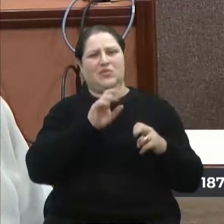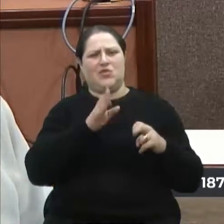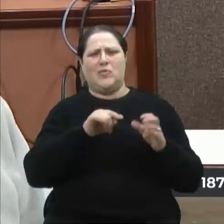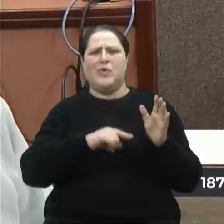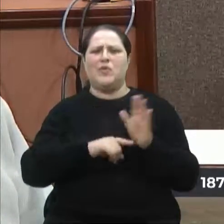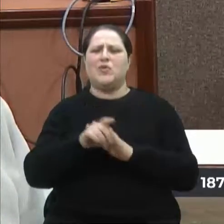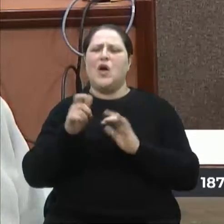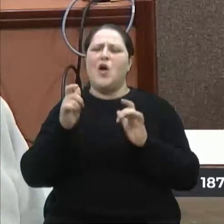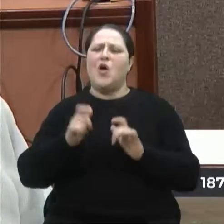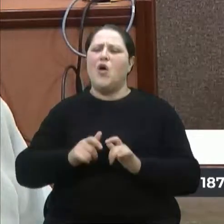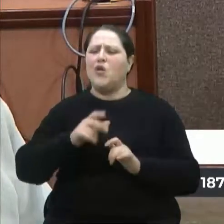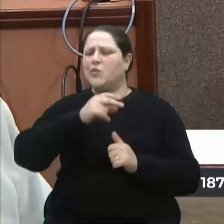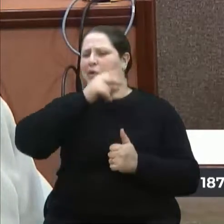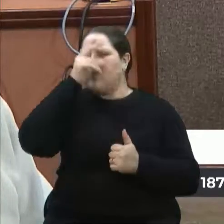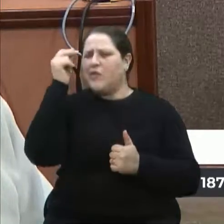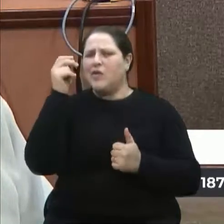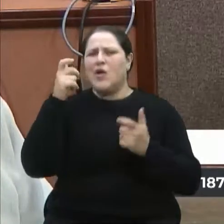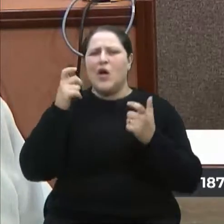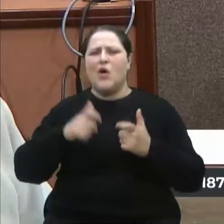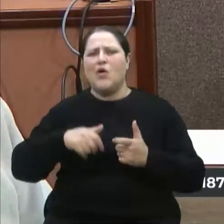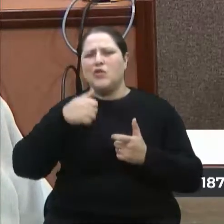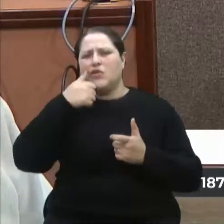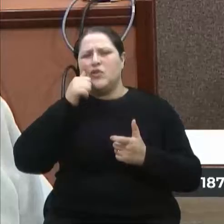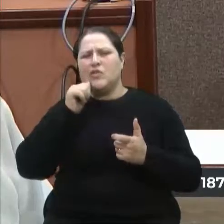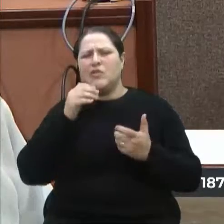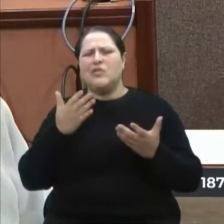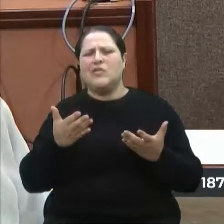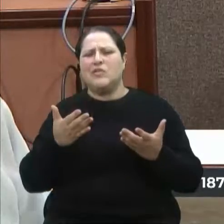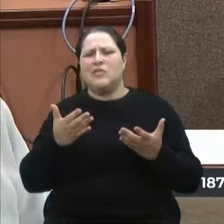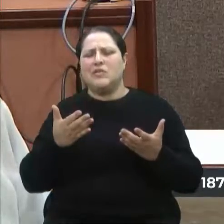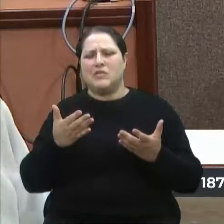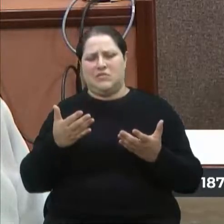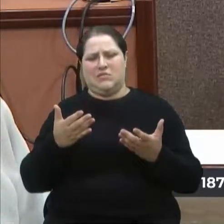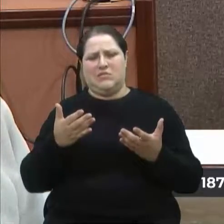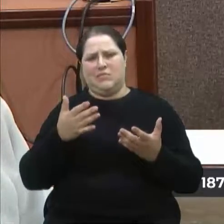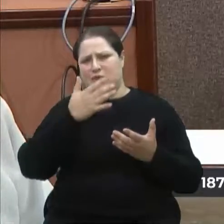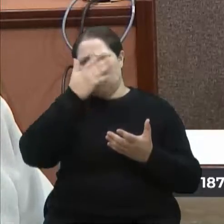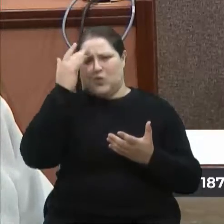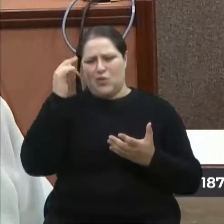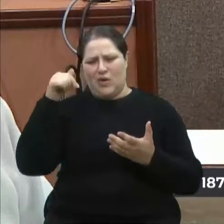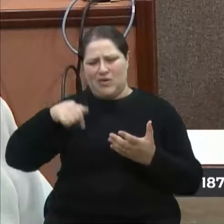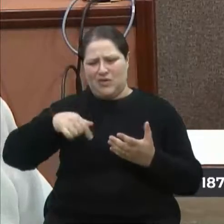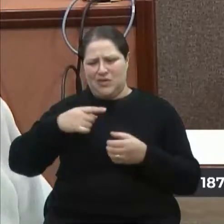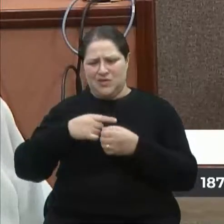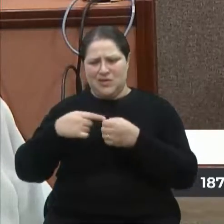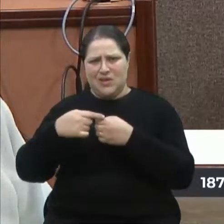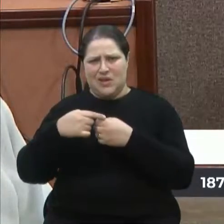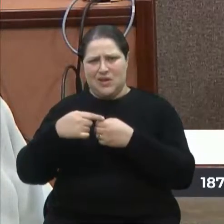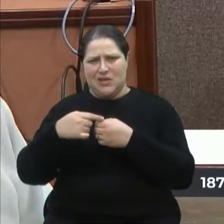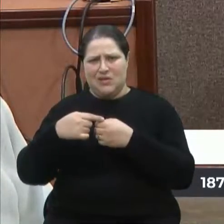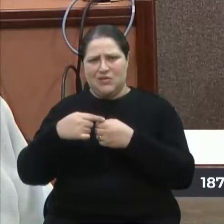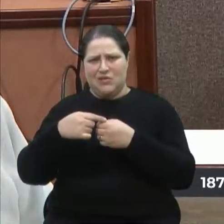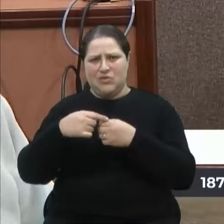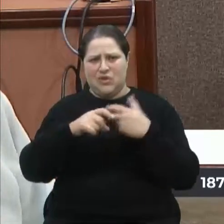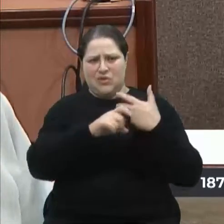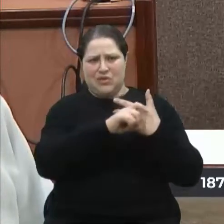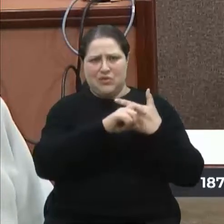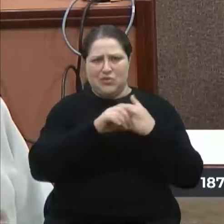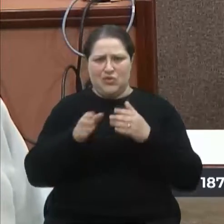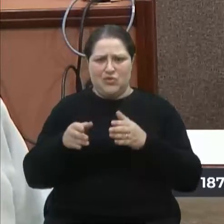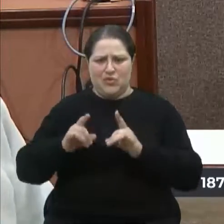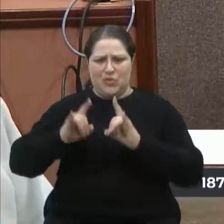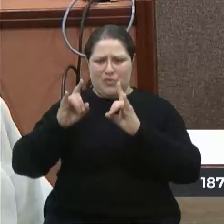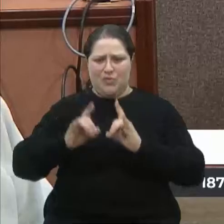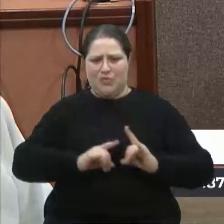que está o prefeito? Onde é que está a vice? Gente, nós estamos nessa cidade, nós estamos aqui do lado, sabemos onde eles estão, sabemos que eles estão